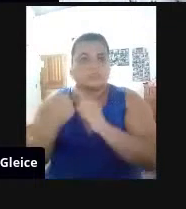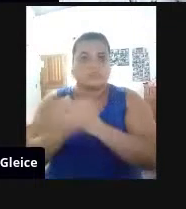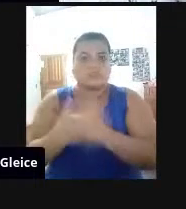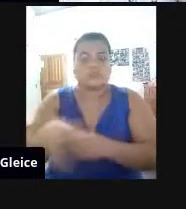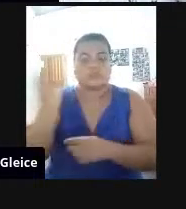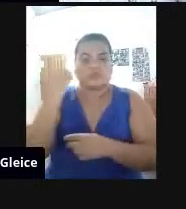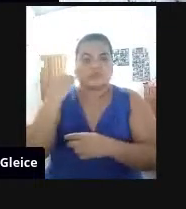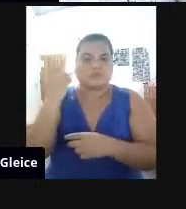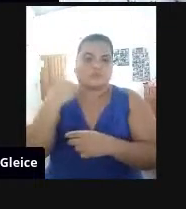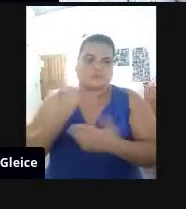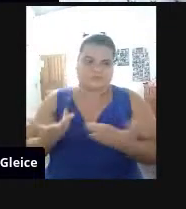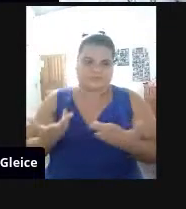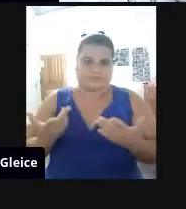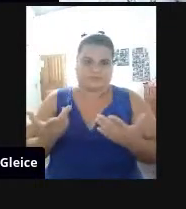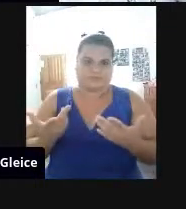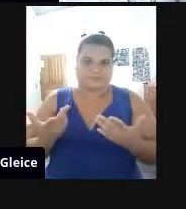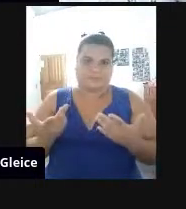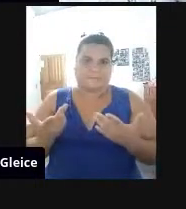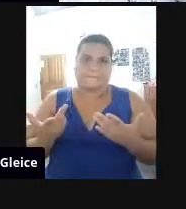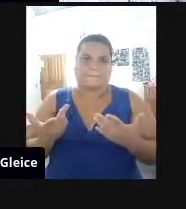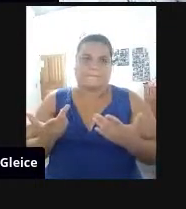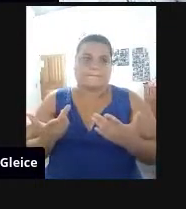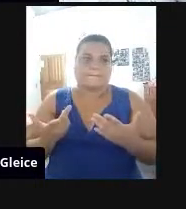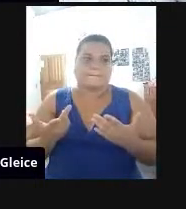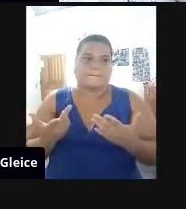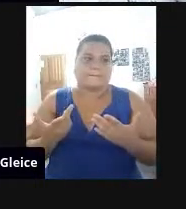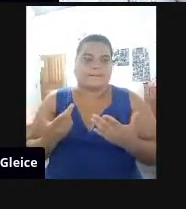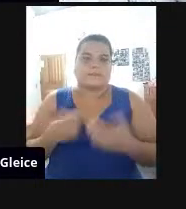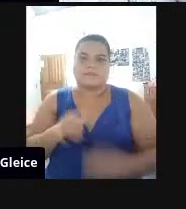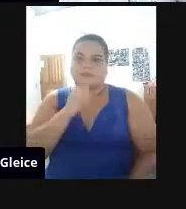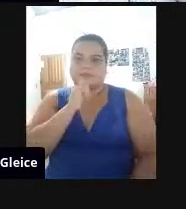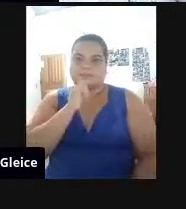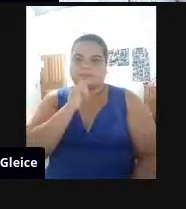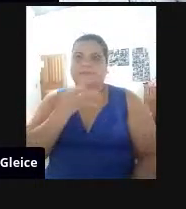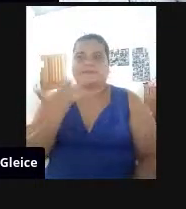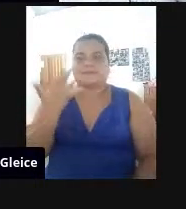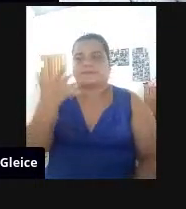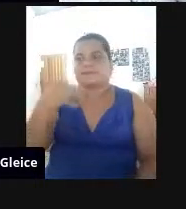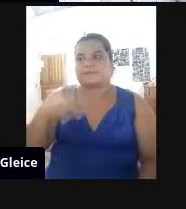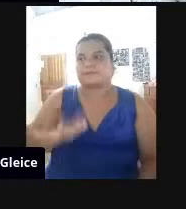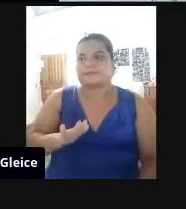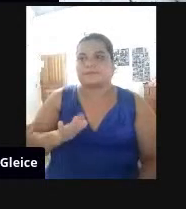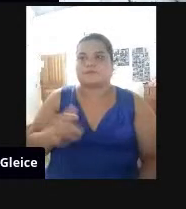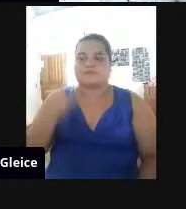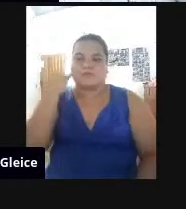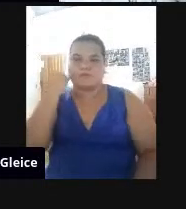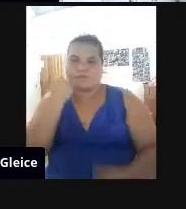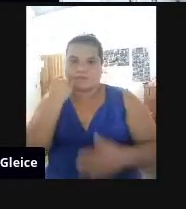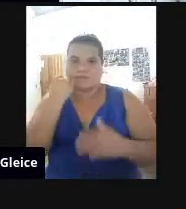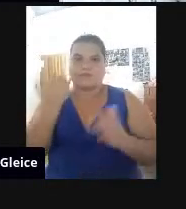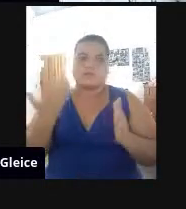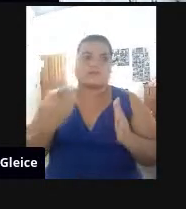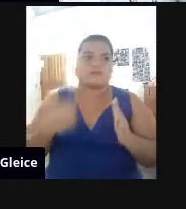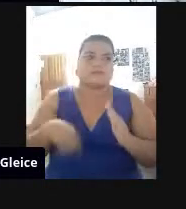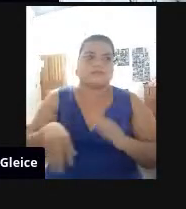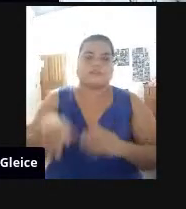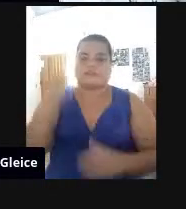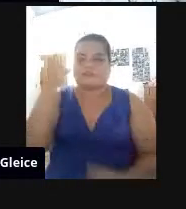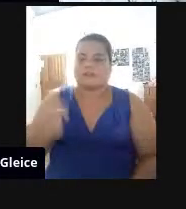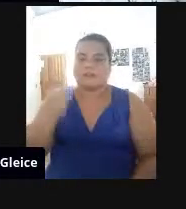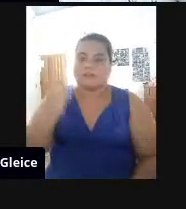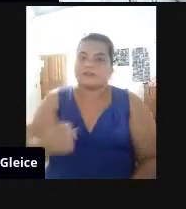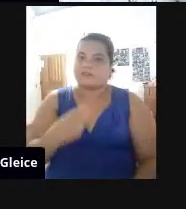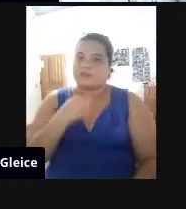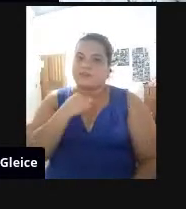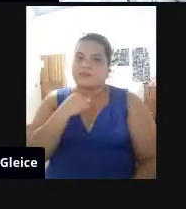socializar, tá? Se refere muito à questão de, por exemplo, a criança tem uma dieta sem glúten, sem leite, e essa criança não consegue,